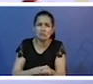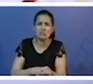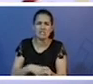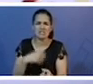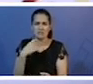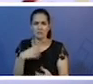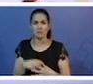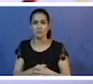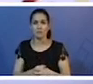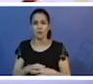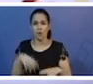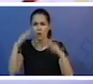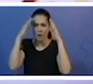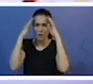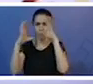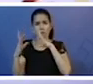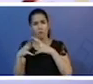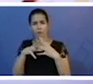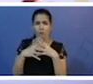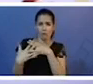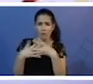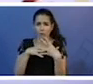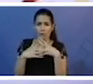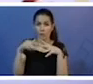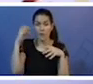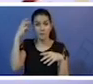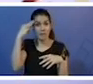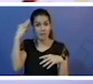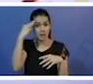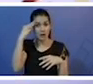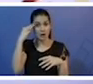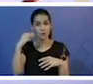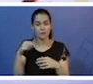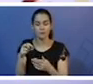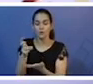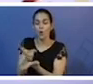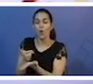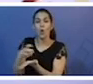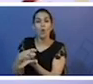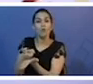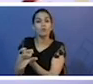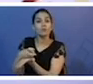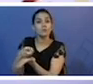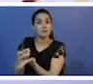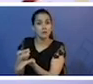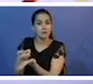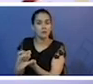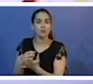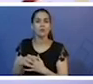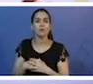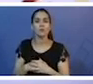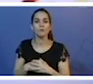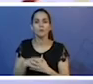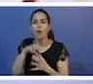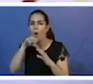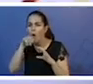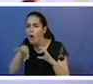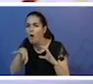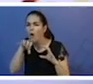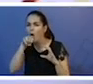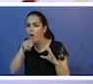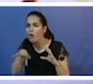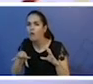irritabilidade, confusão mental, convulsões, coma, anorexia,